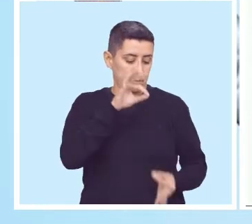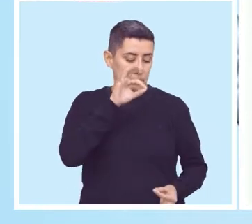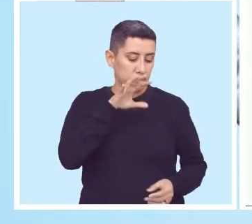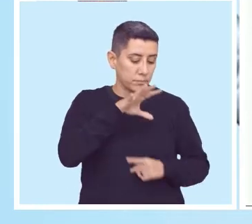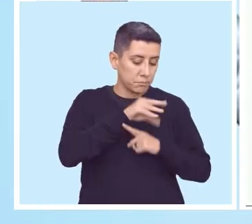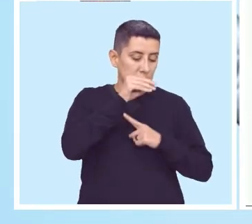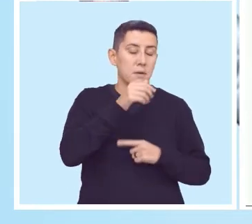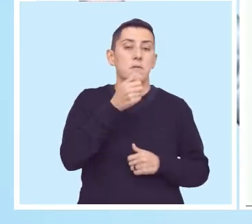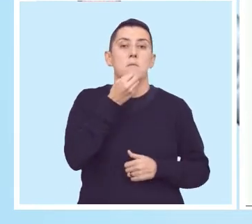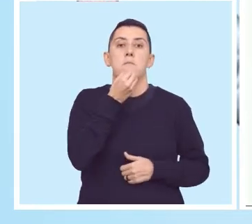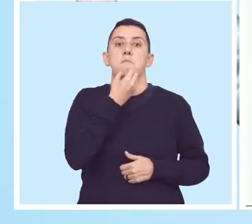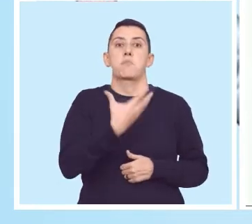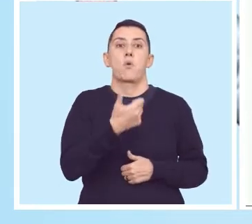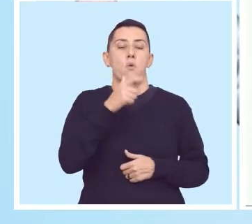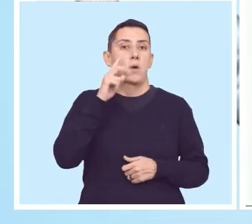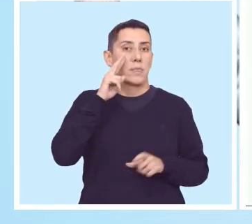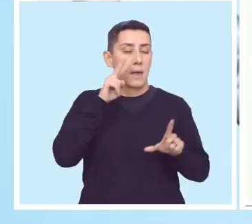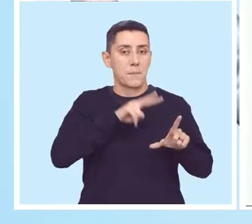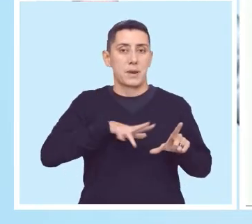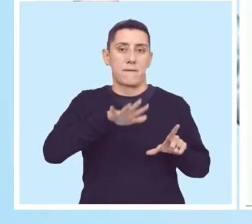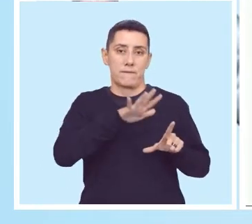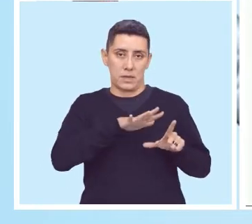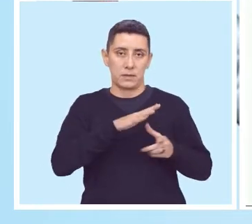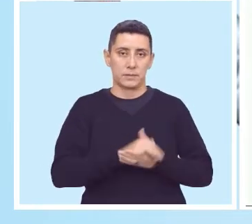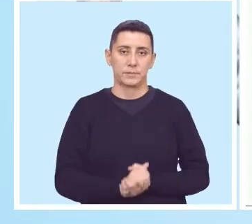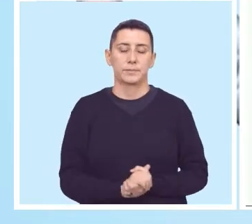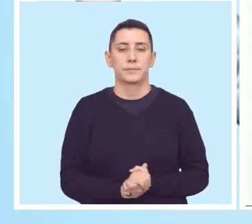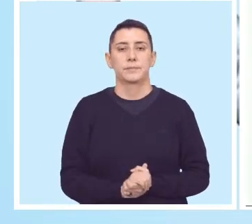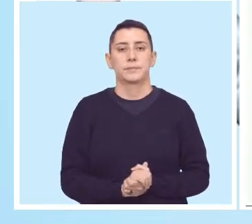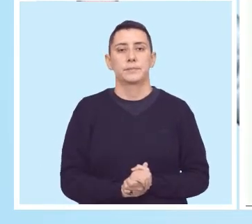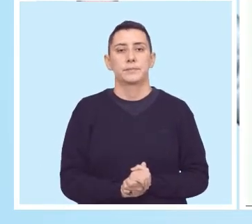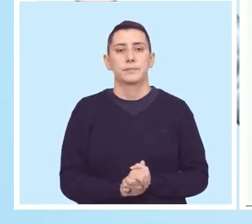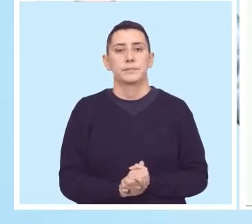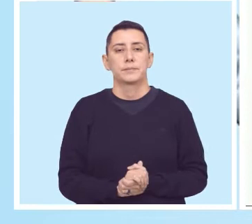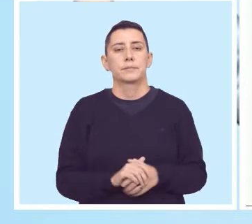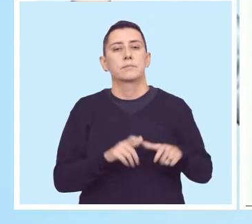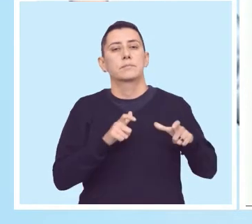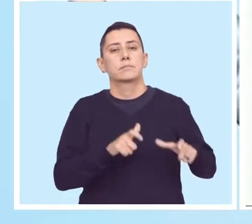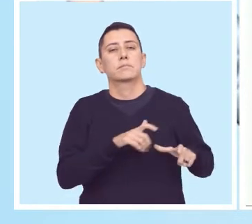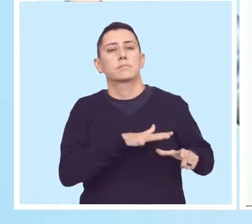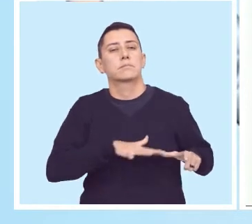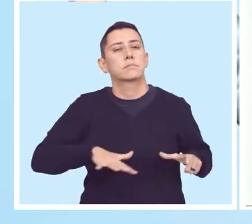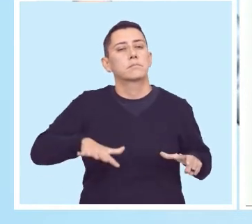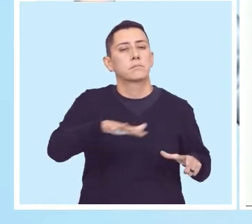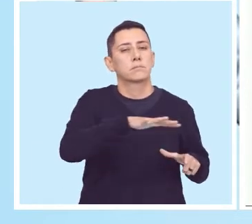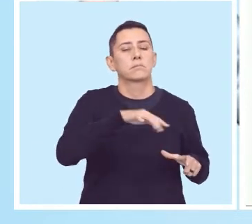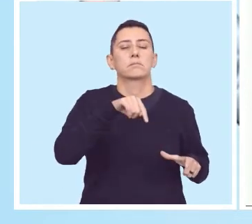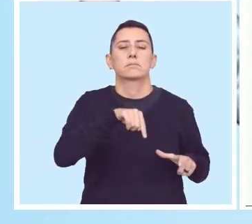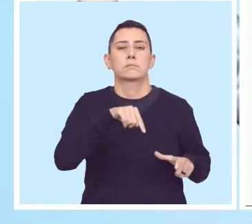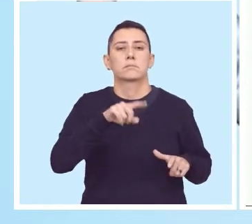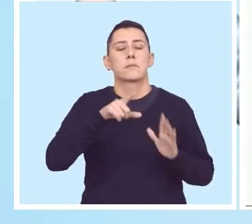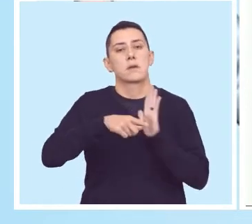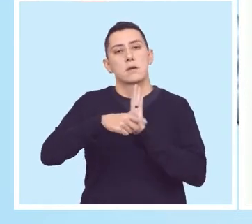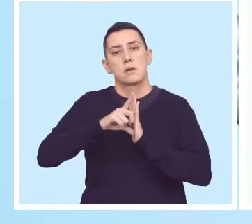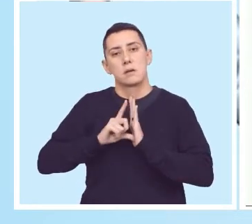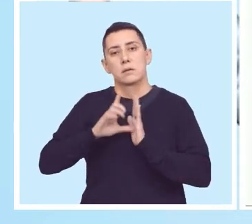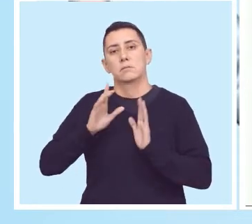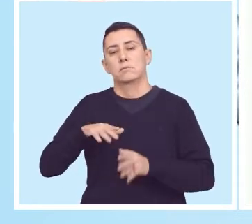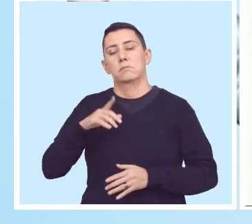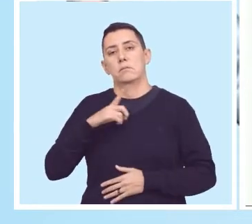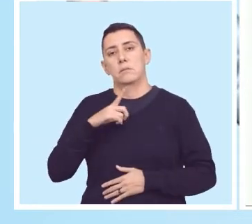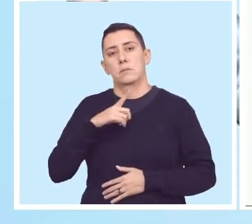das imagens. A região geográfica de interesse em que foram coletadas essas imagens, ela foi basicamente definida em 3